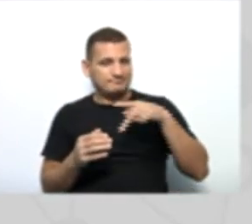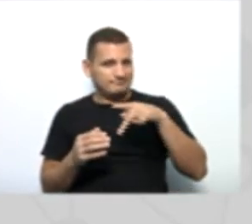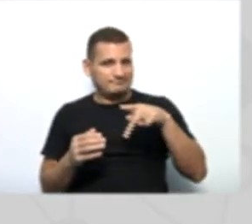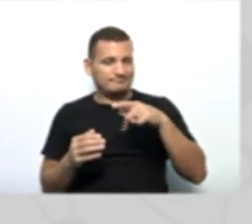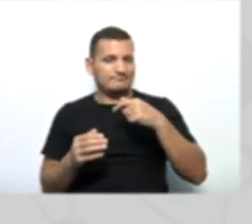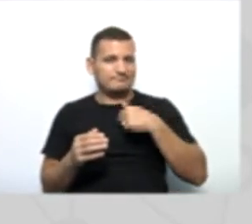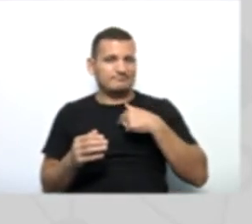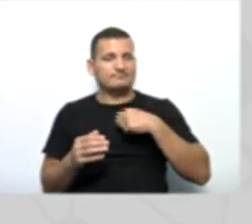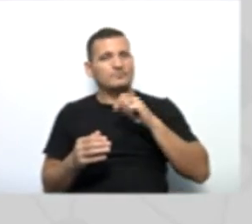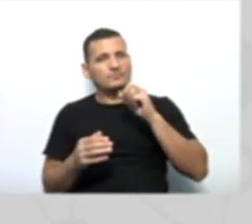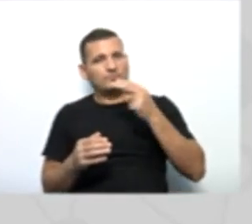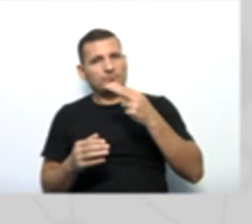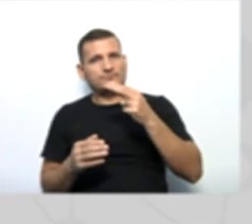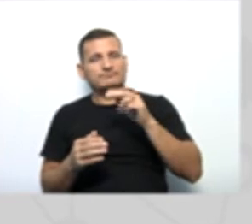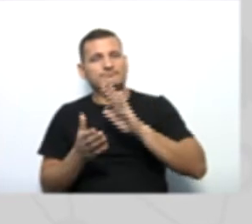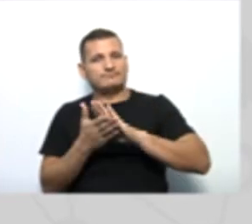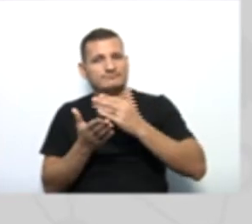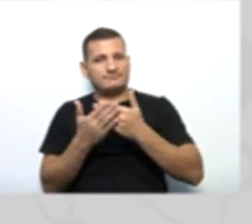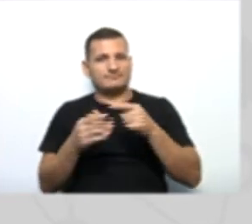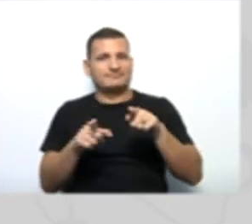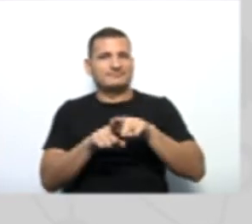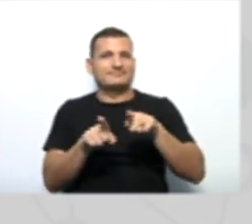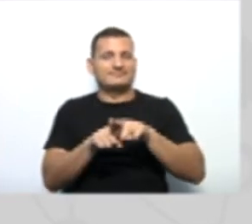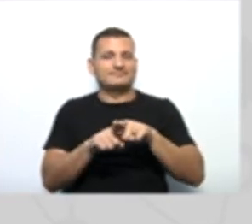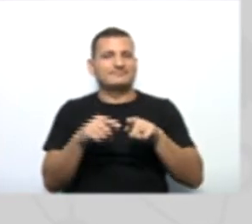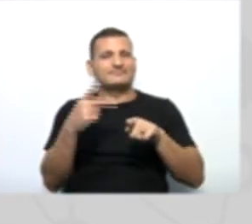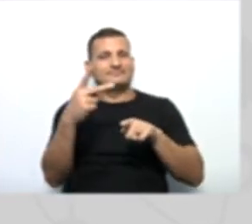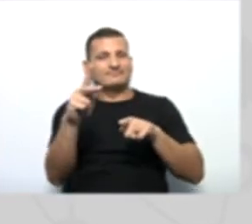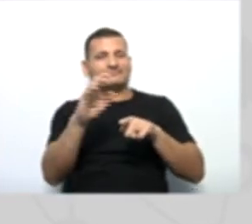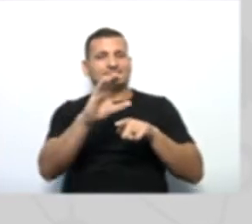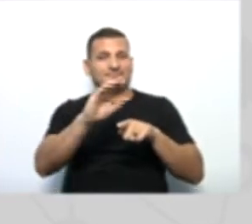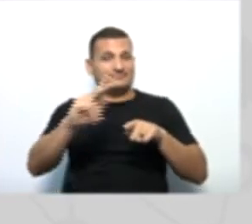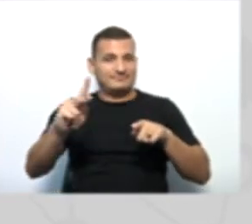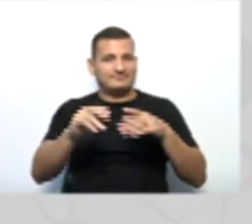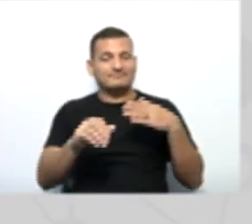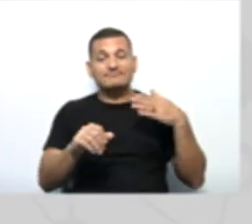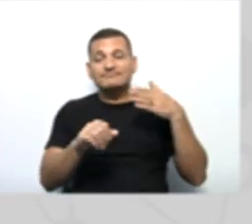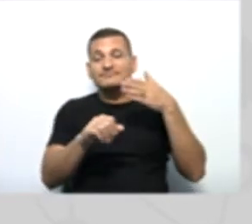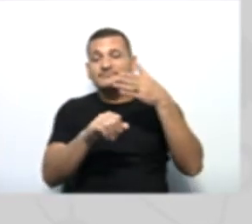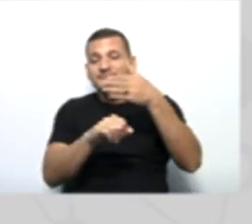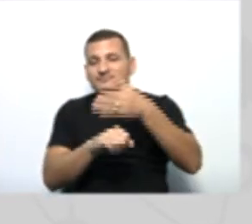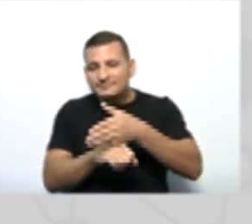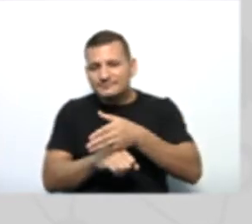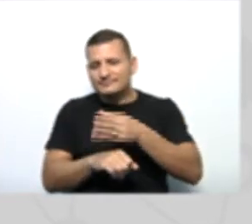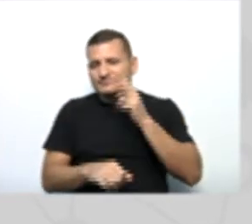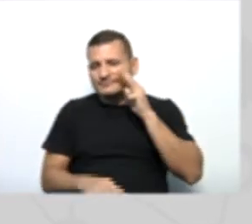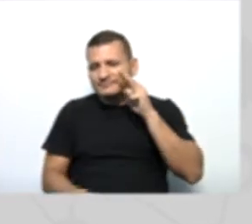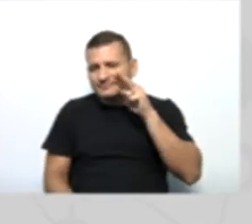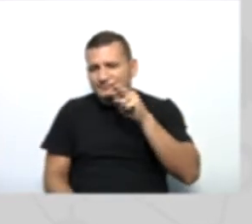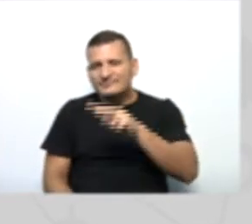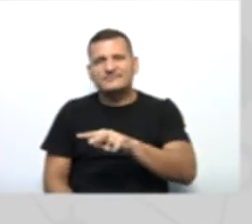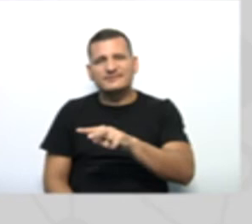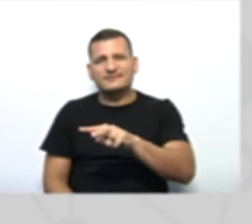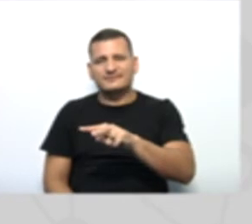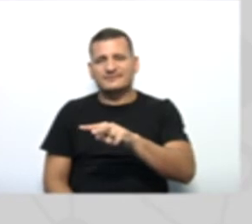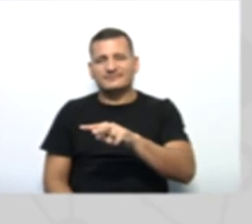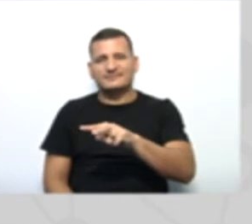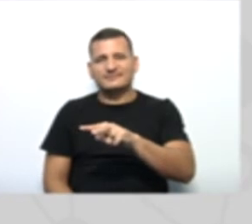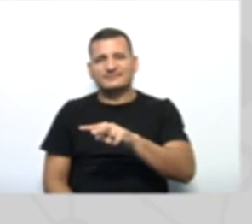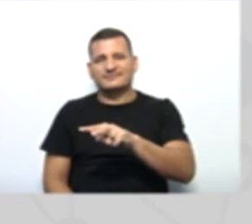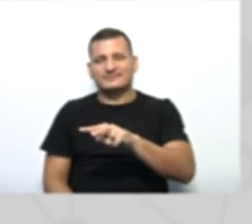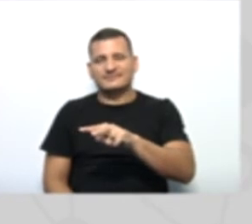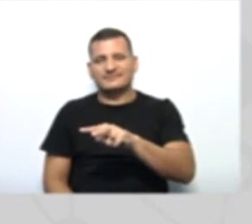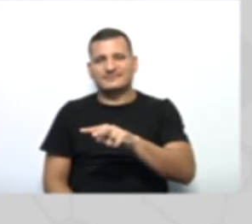Alberto, não é, o Jacó também, a gente chegar na sua cooperativa e logo de cara, na entrada da sua cooperativa, ver